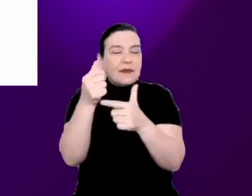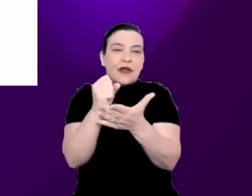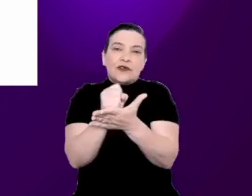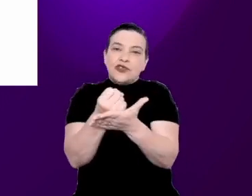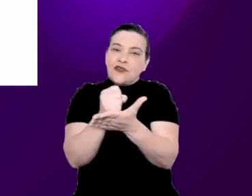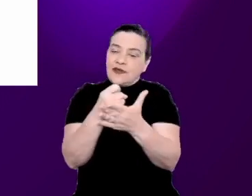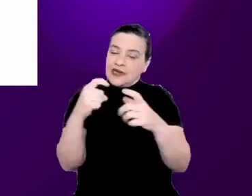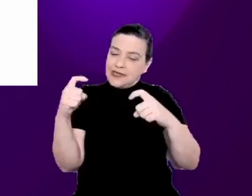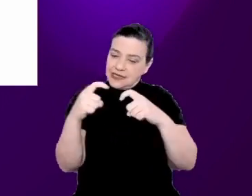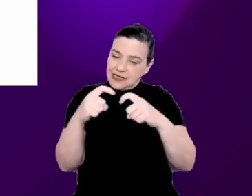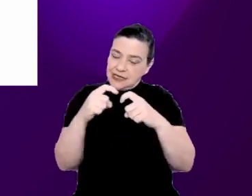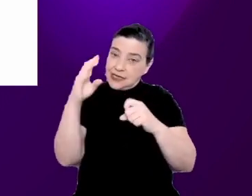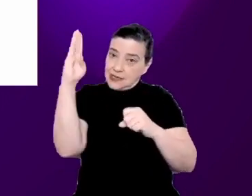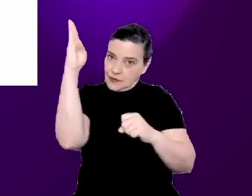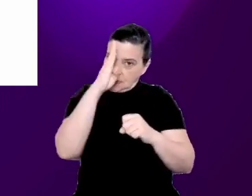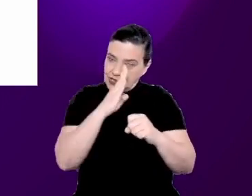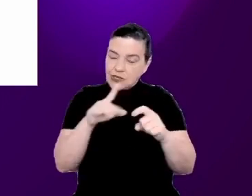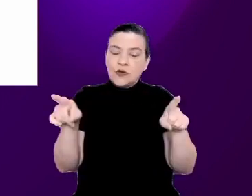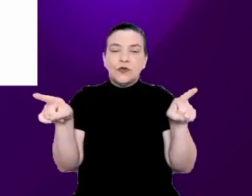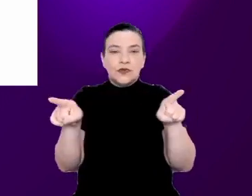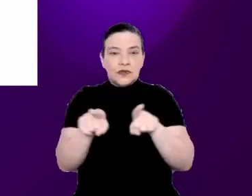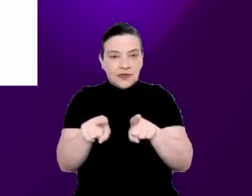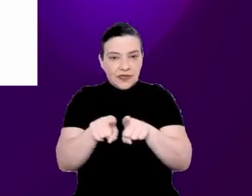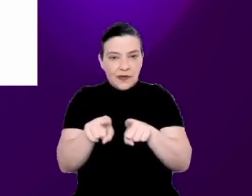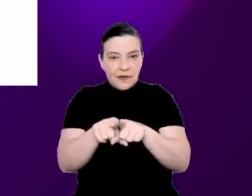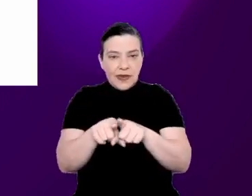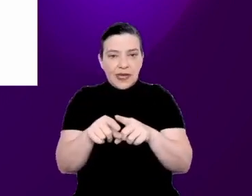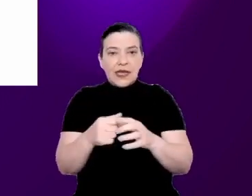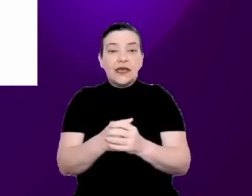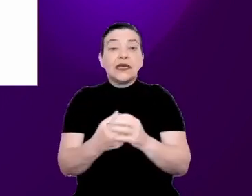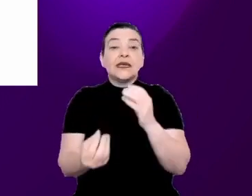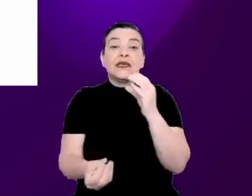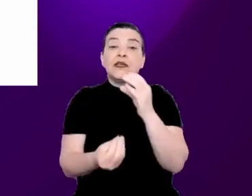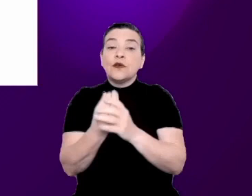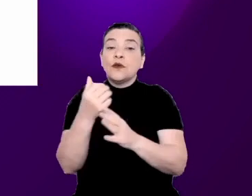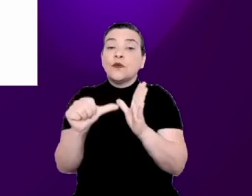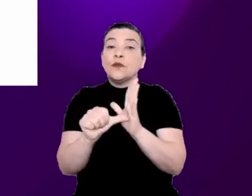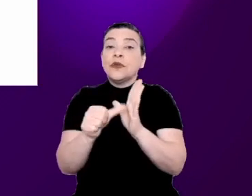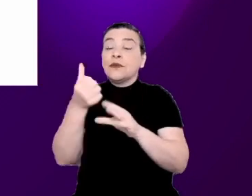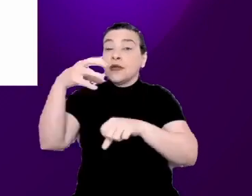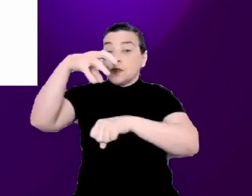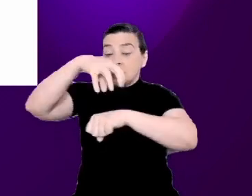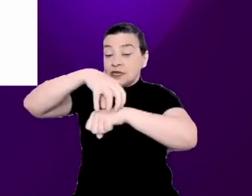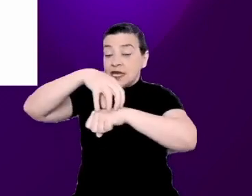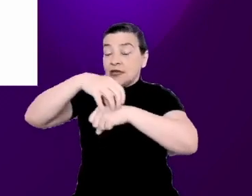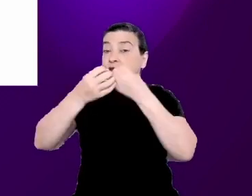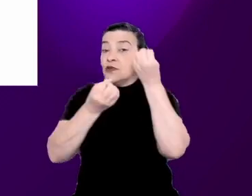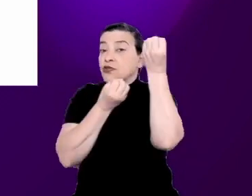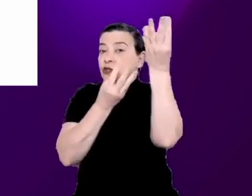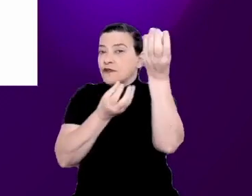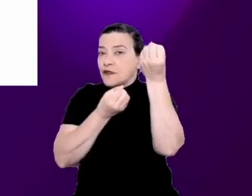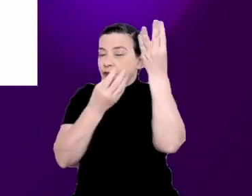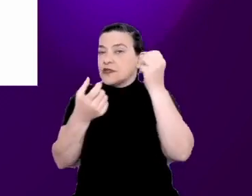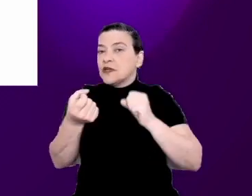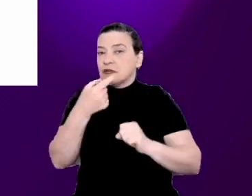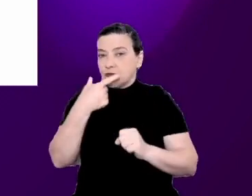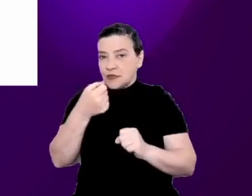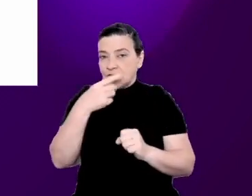E, juntamente com ele, também surgiu o primeiro centro de informação sobre medicamentos no